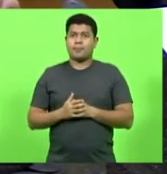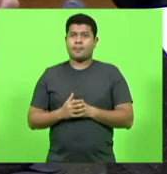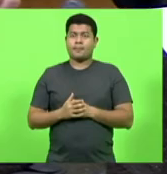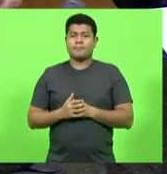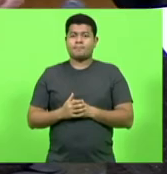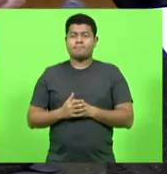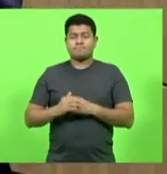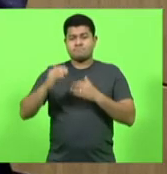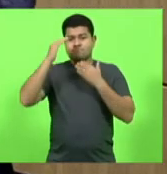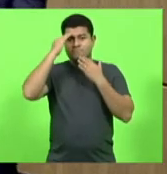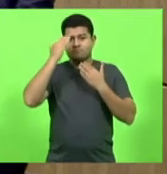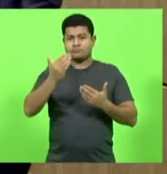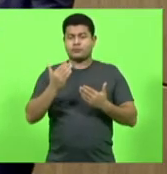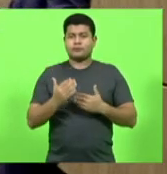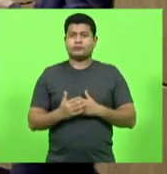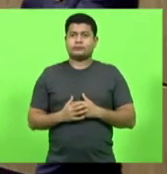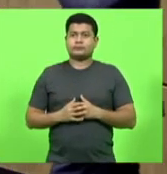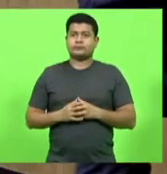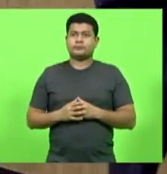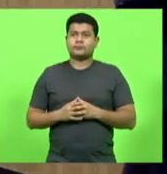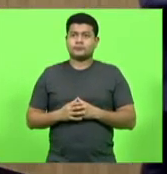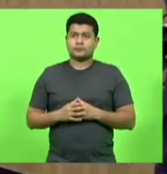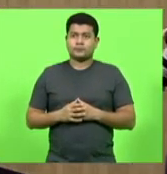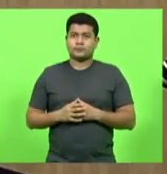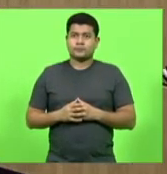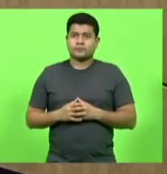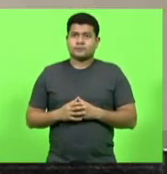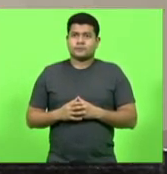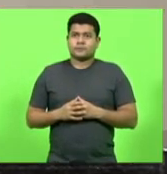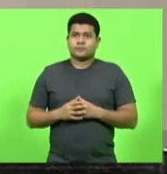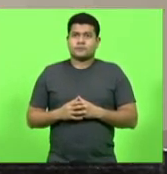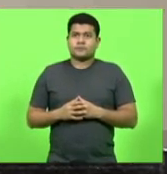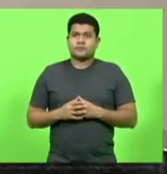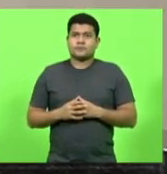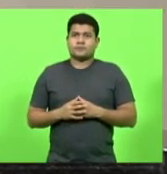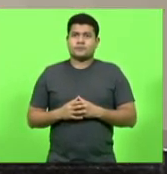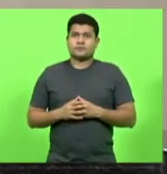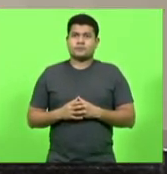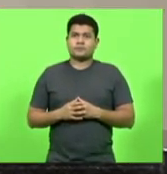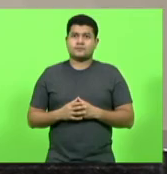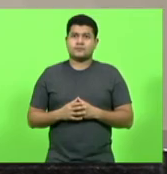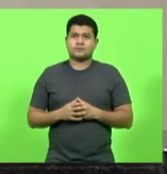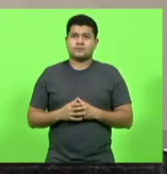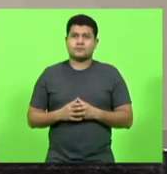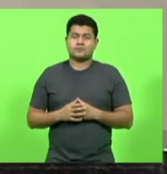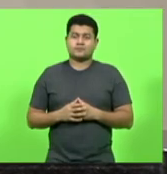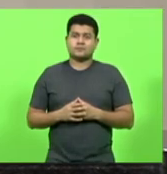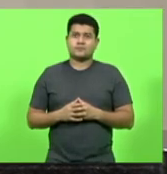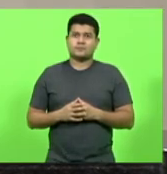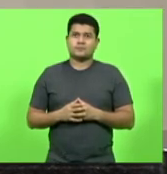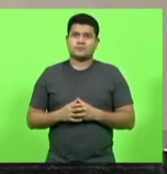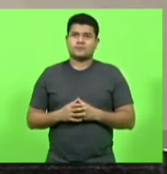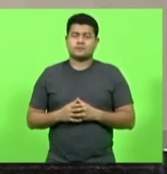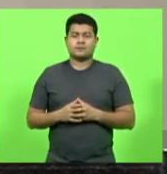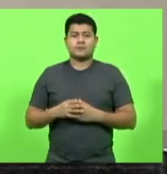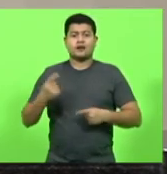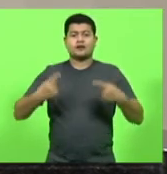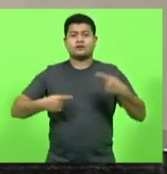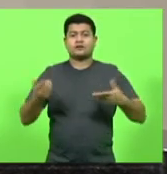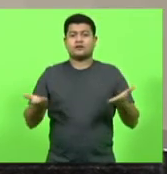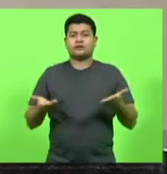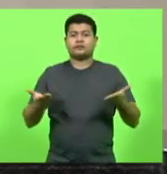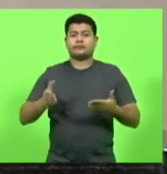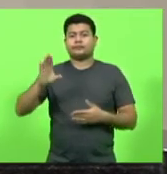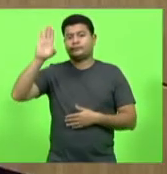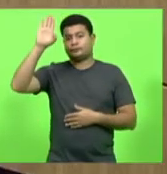aqui meu grande abraço. Vossa Excelência aceitou só por causa do número, 15, né? É isso aí. Discutir a matéria com a palavra,